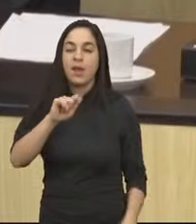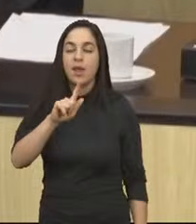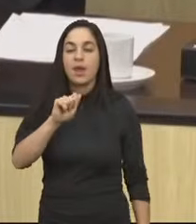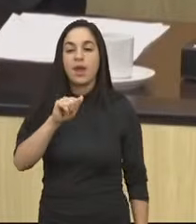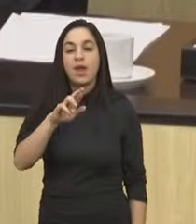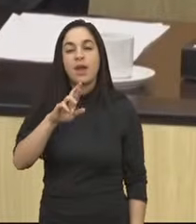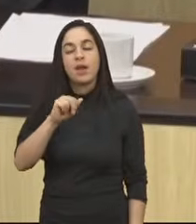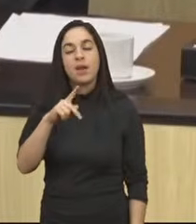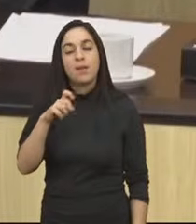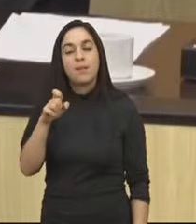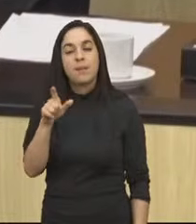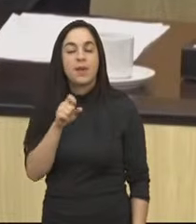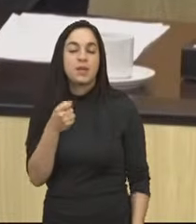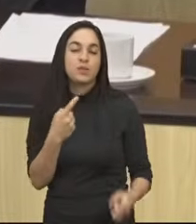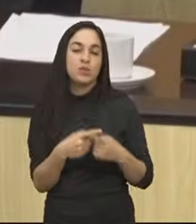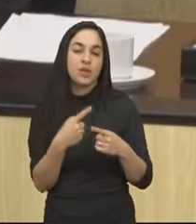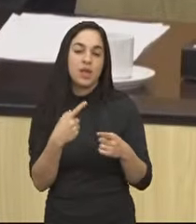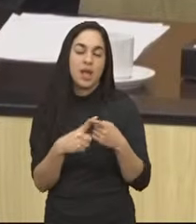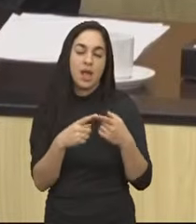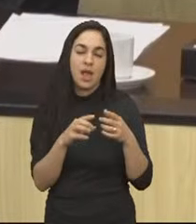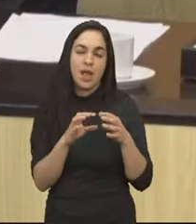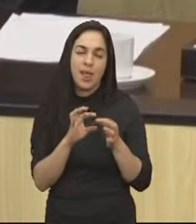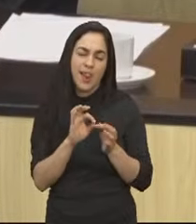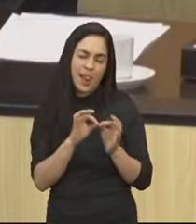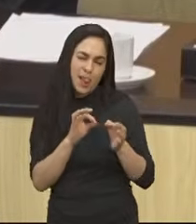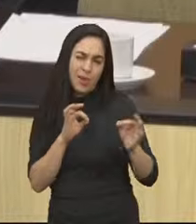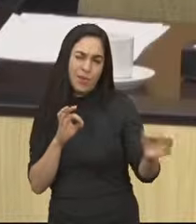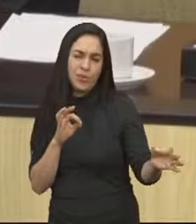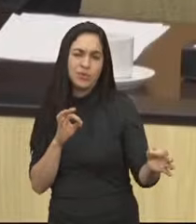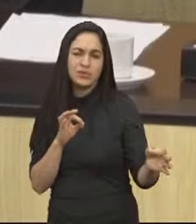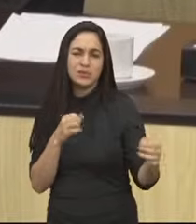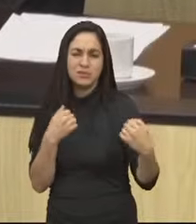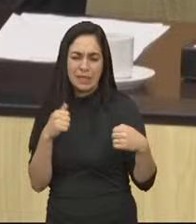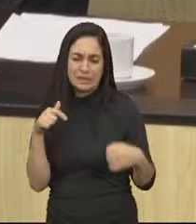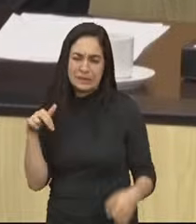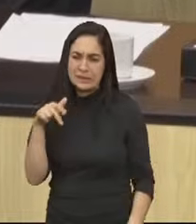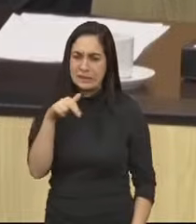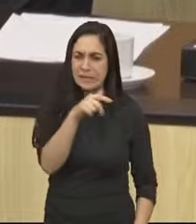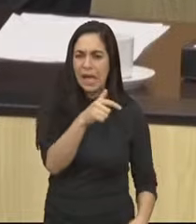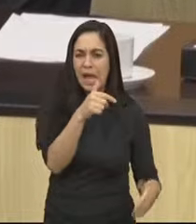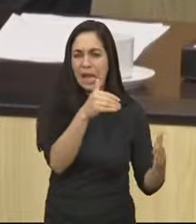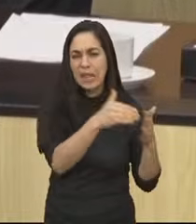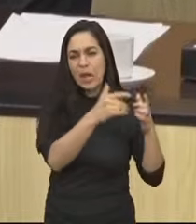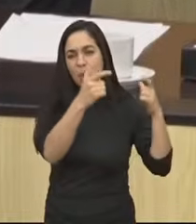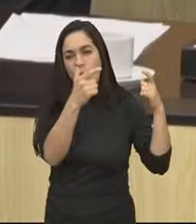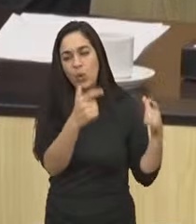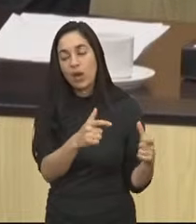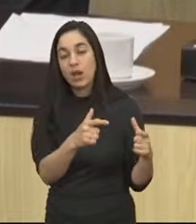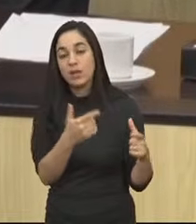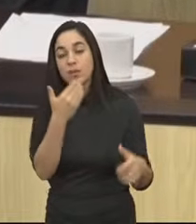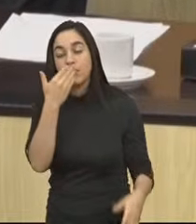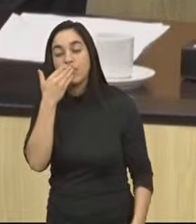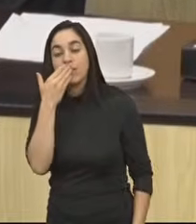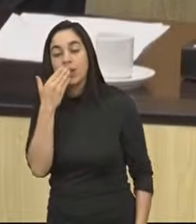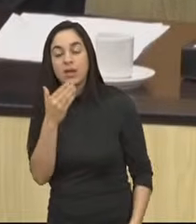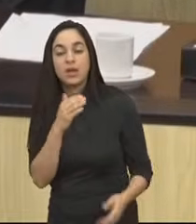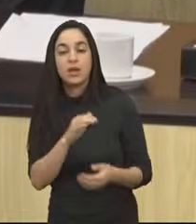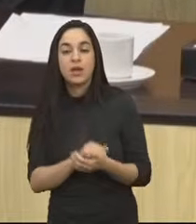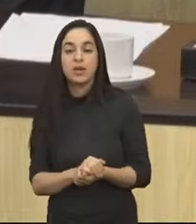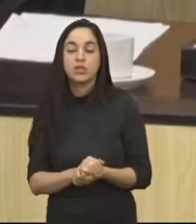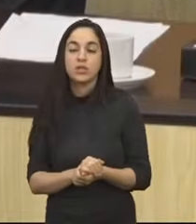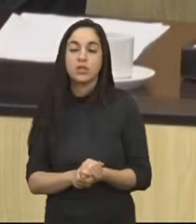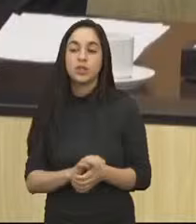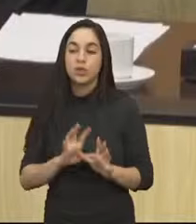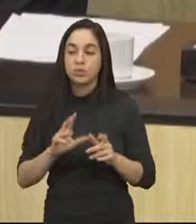mais próximo deles tem uma distância muito considerada. Então a gente pede aí que a mobilidade urbana, juntamente com a JTU,